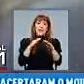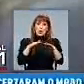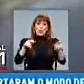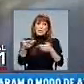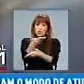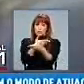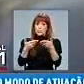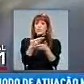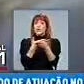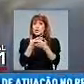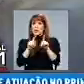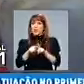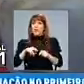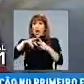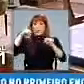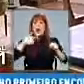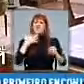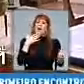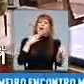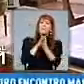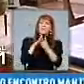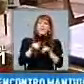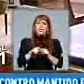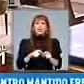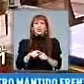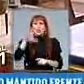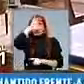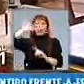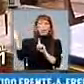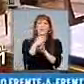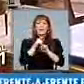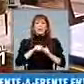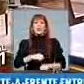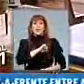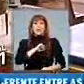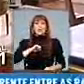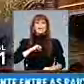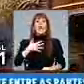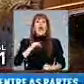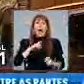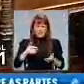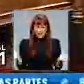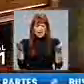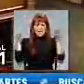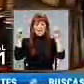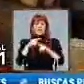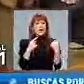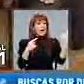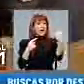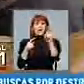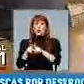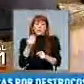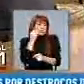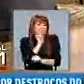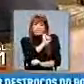relações económicas que a autarquia quer aproveitar e que o embaixador da República da Polónia quer dinamizar, cada um à sua